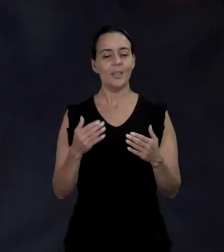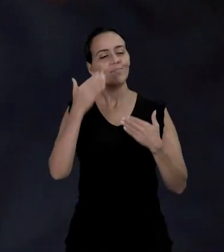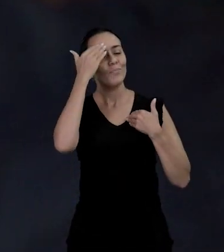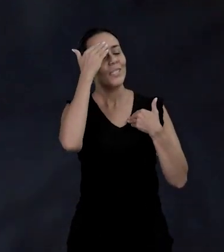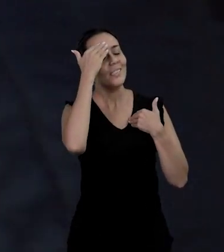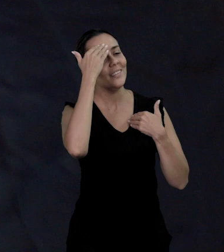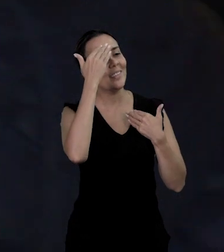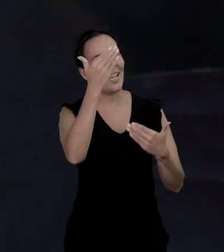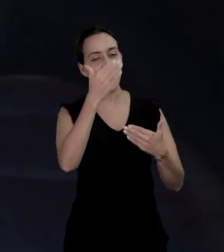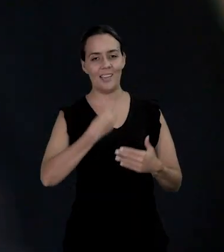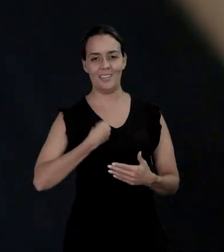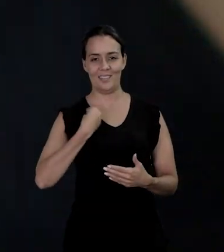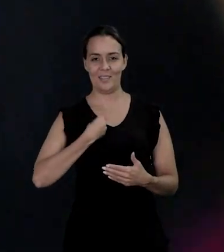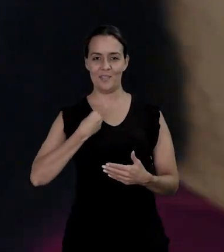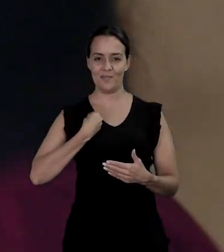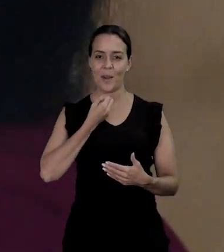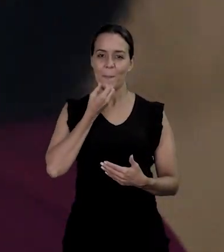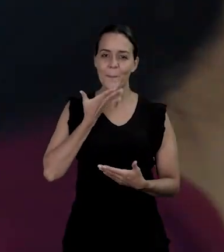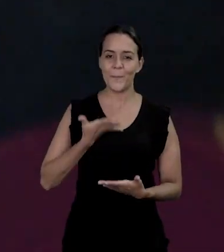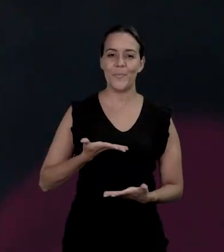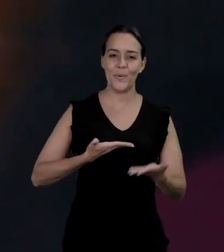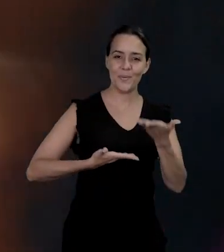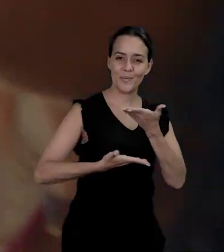força- vai. Vamos.